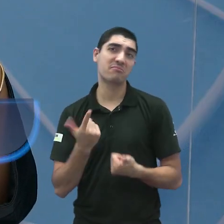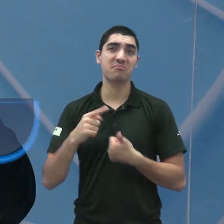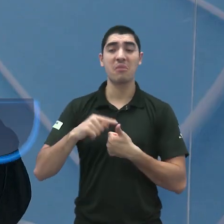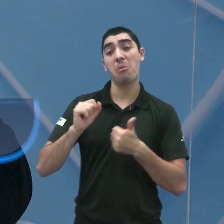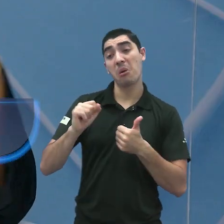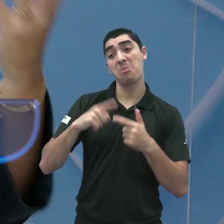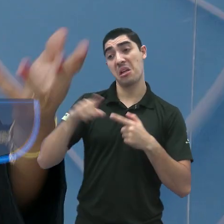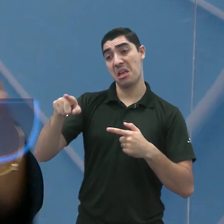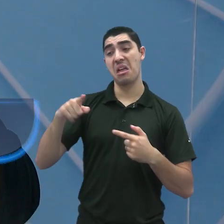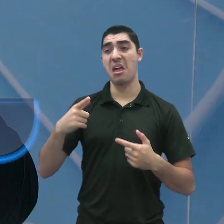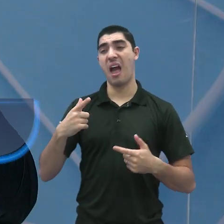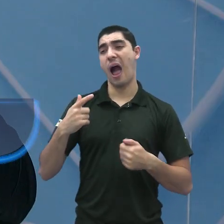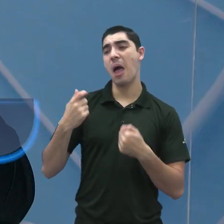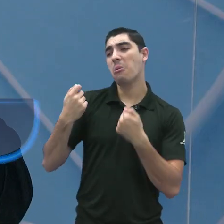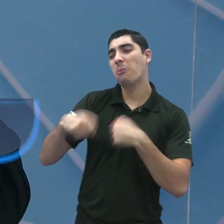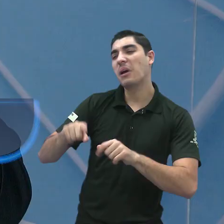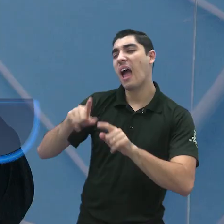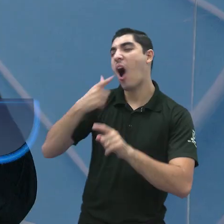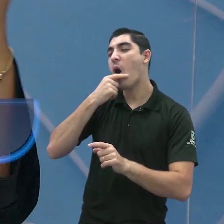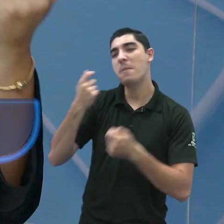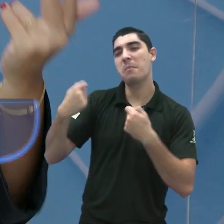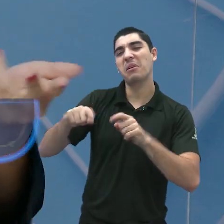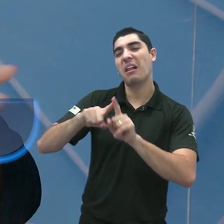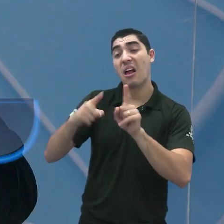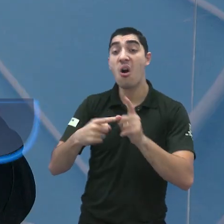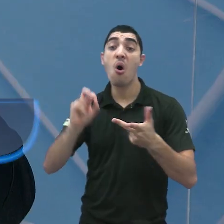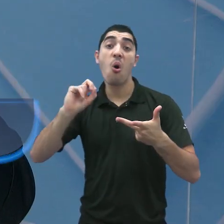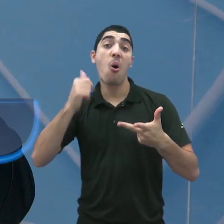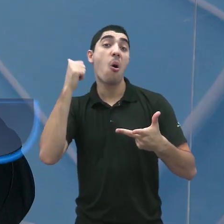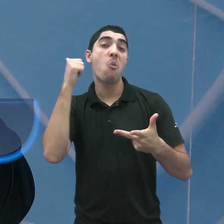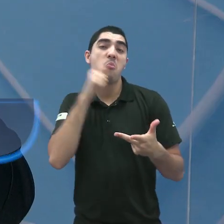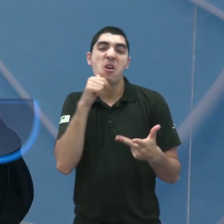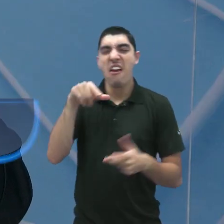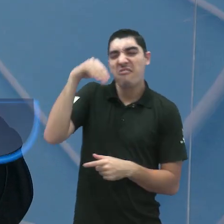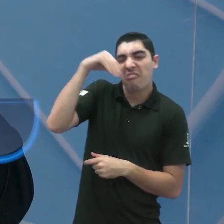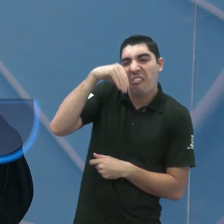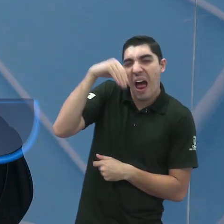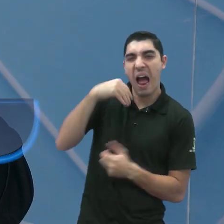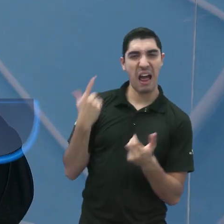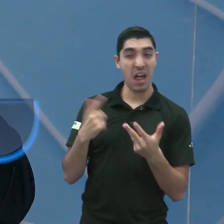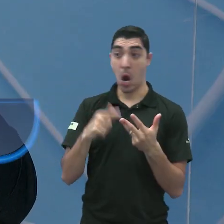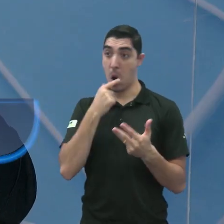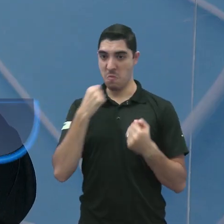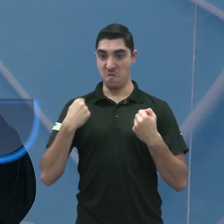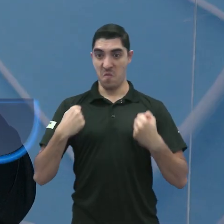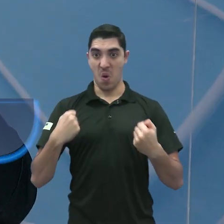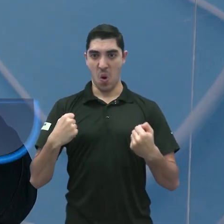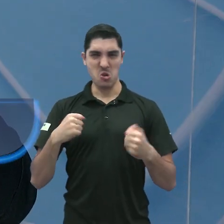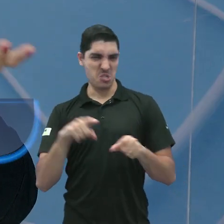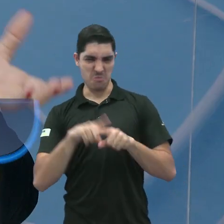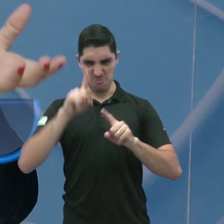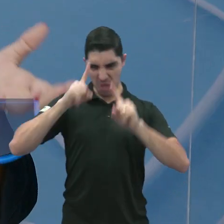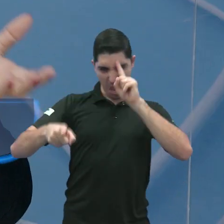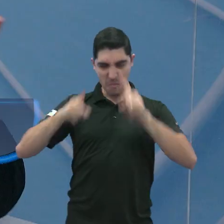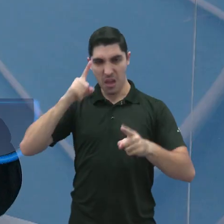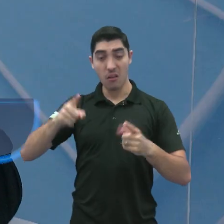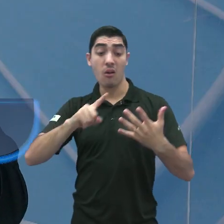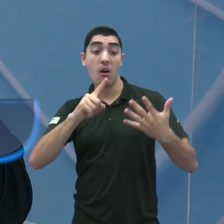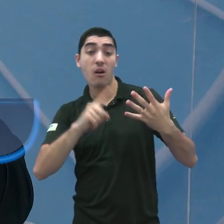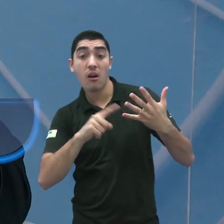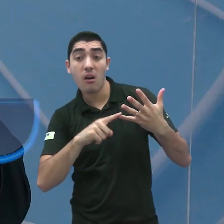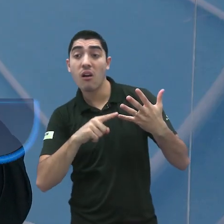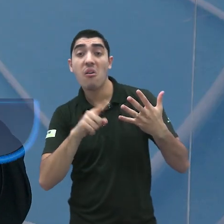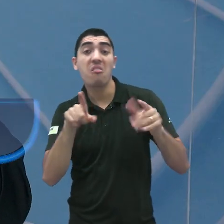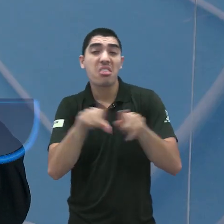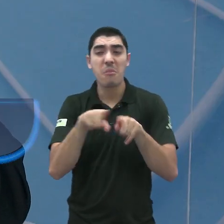de maternidade ou por achar que a mulher não vai ter pulso para lidar com aquilo, ou que a mulher realmente não tem a